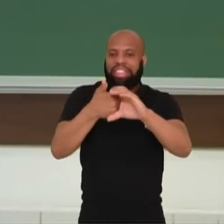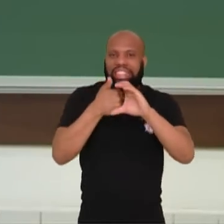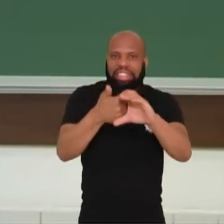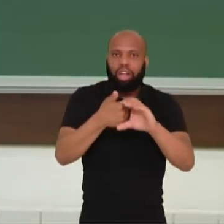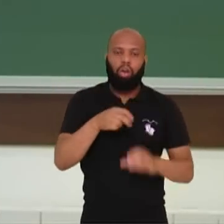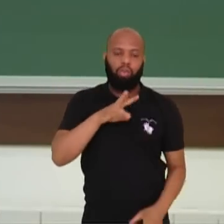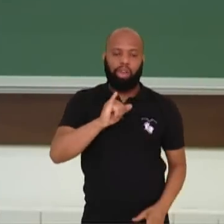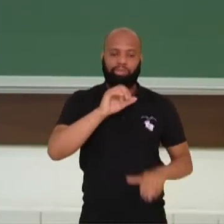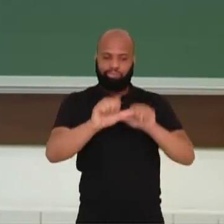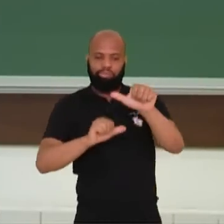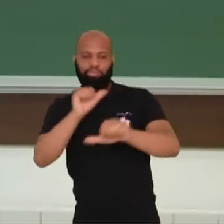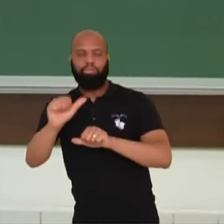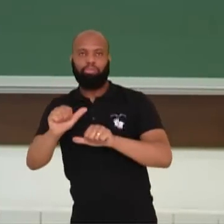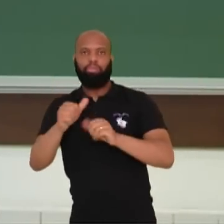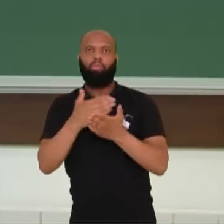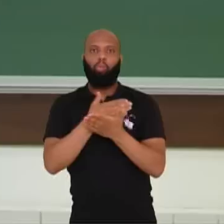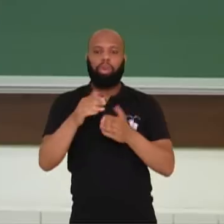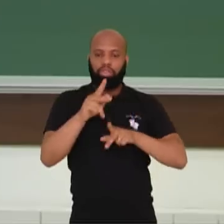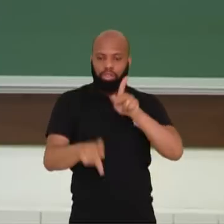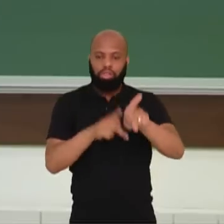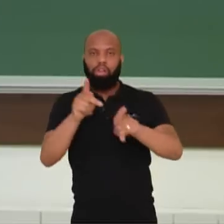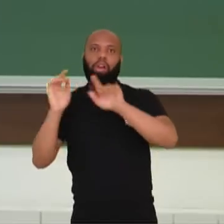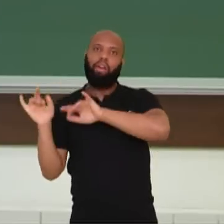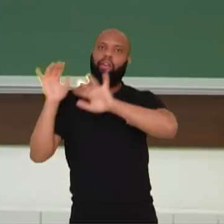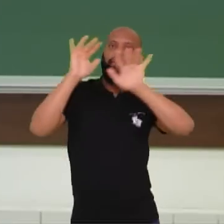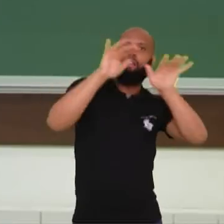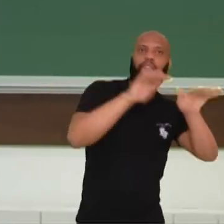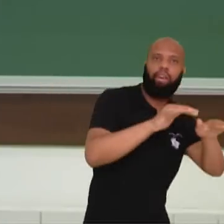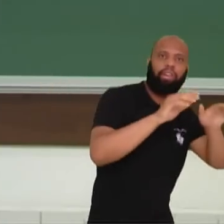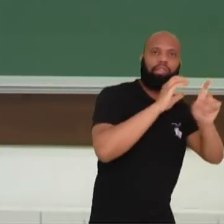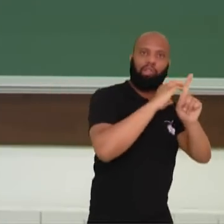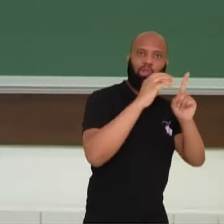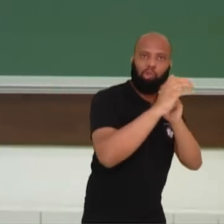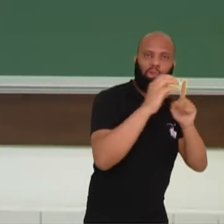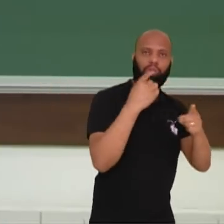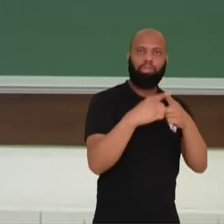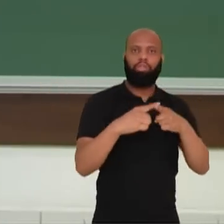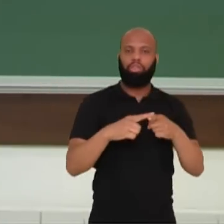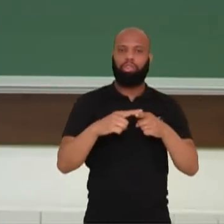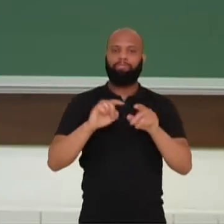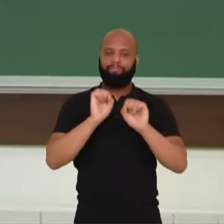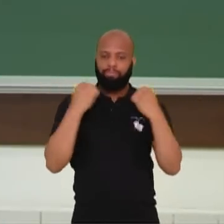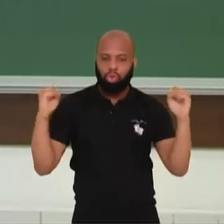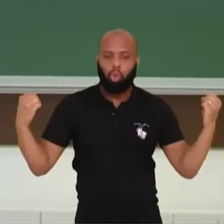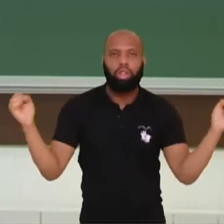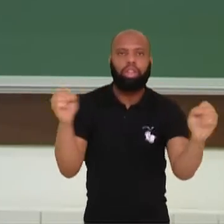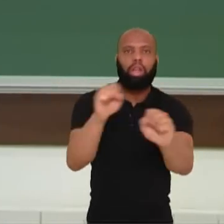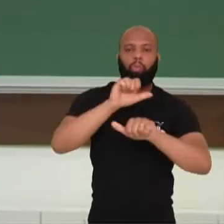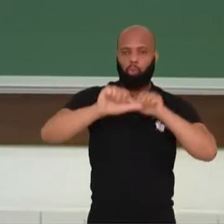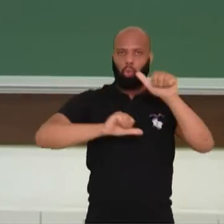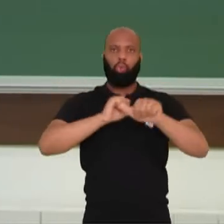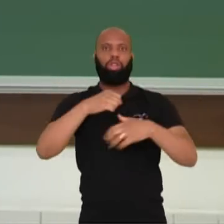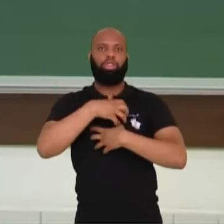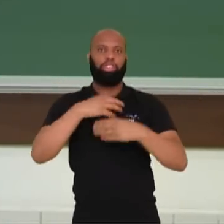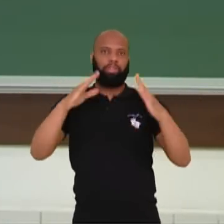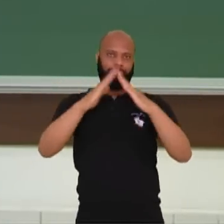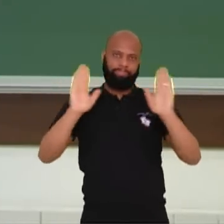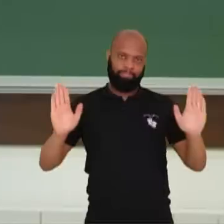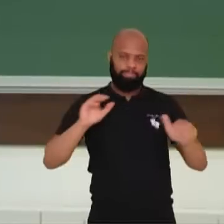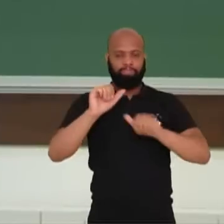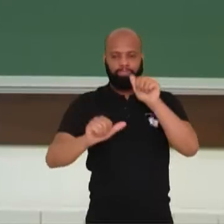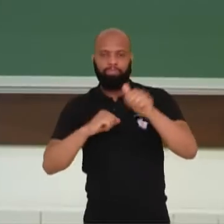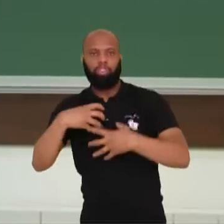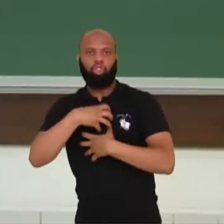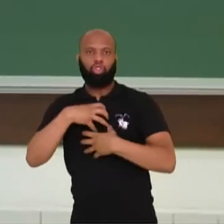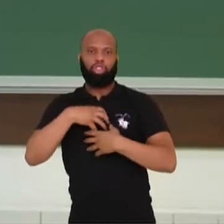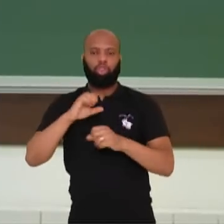povo vai ser o foco do culto, né? Então, o templo vai ser modificado em sua estrutura